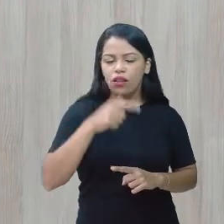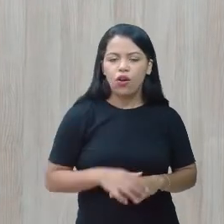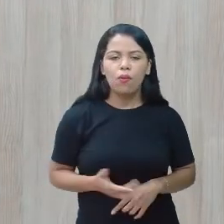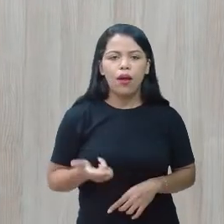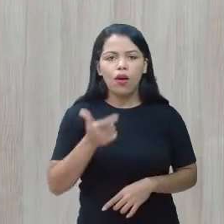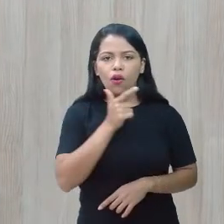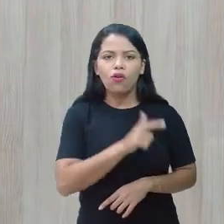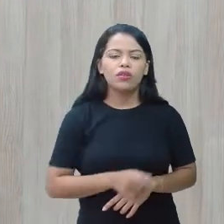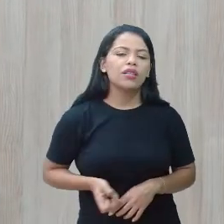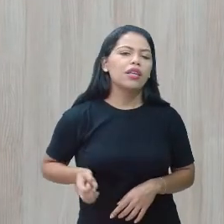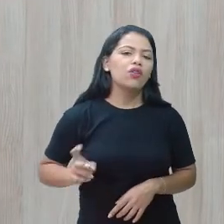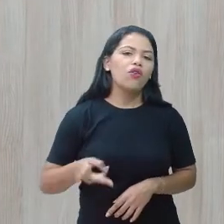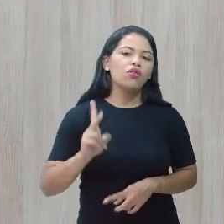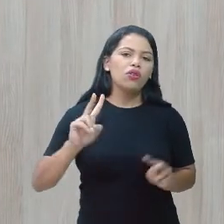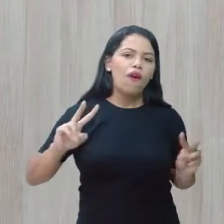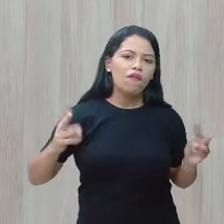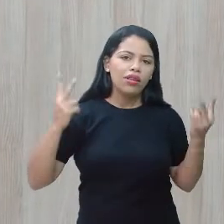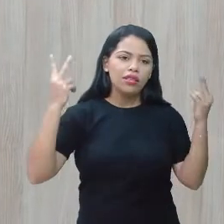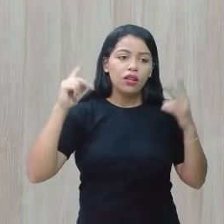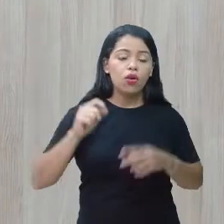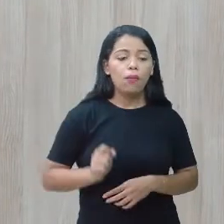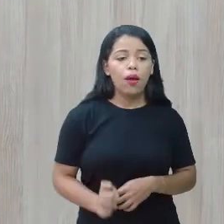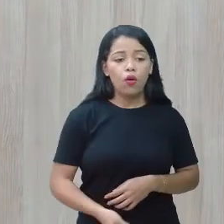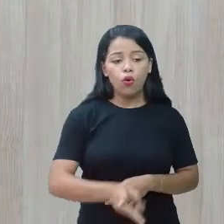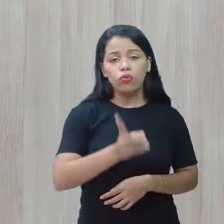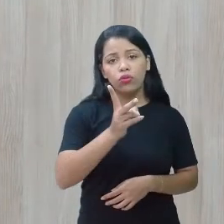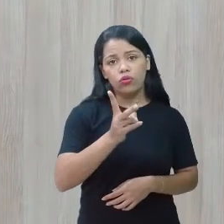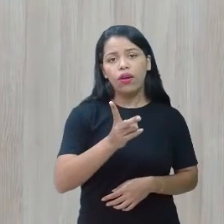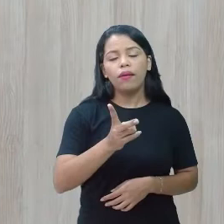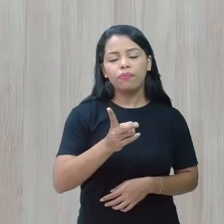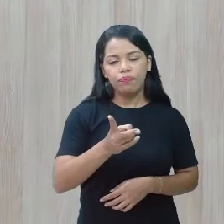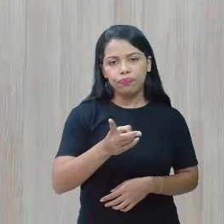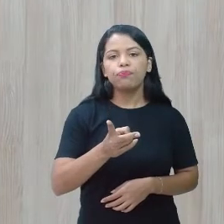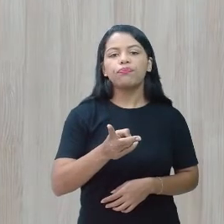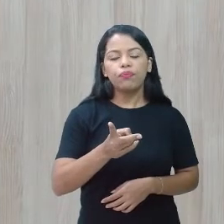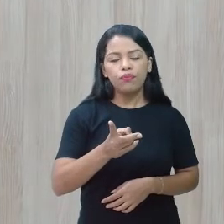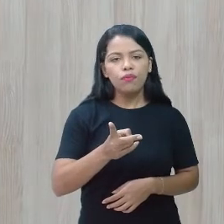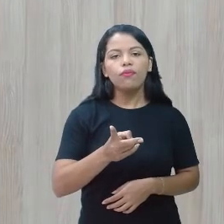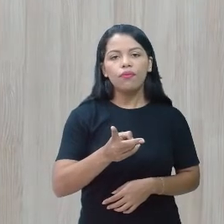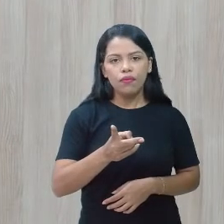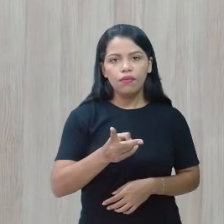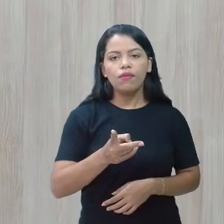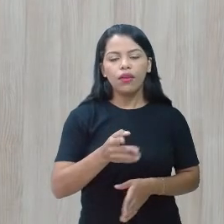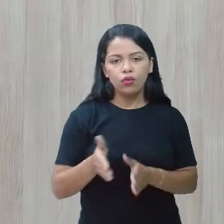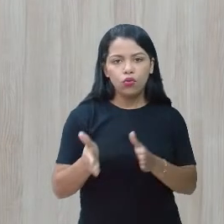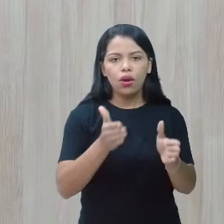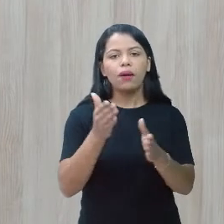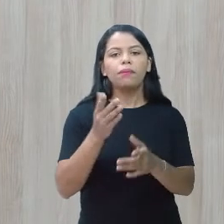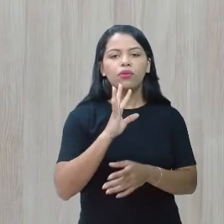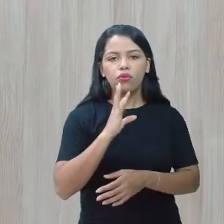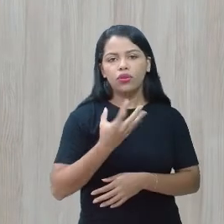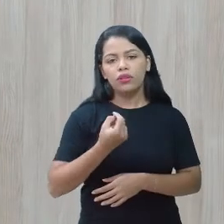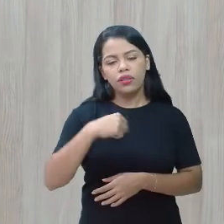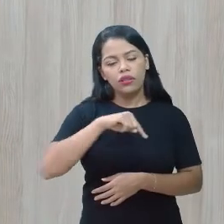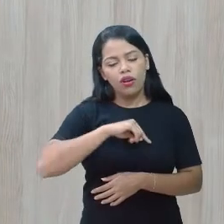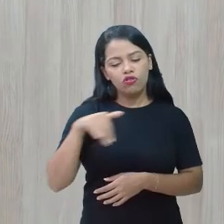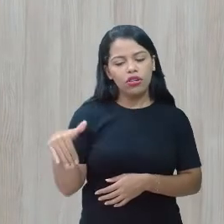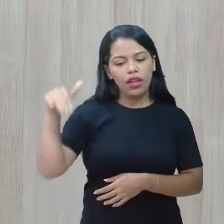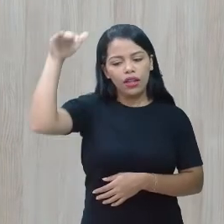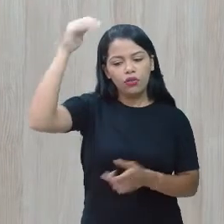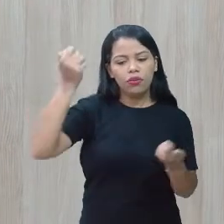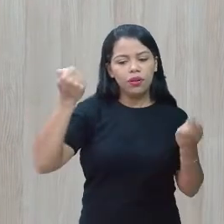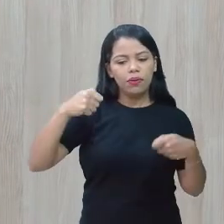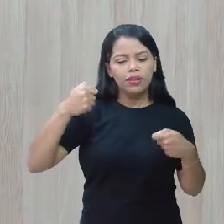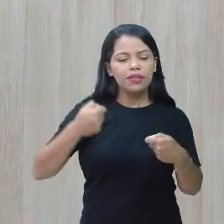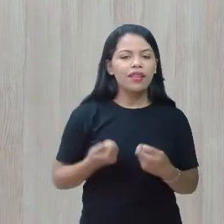trilhando esse caminho de conhecimento. Então, nós adultos precisamos ser facilitadores, não